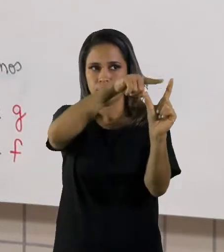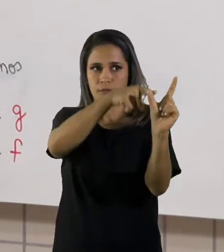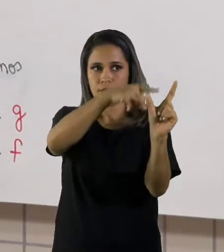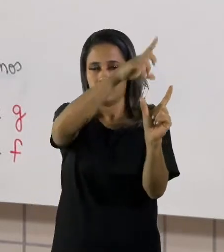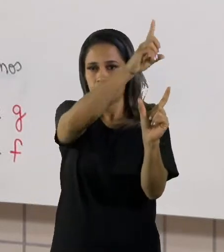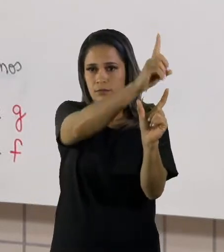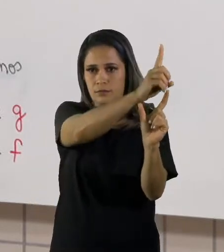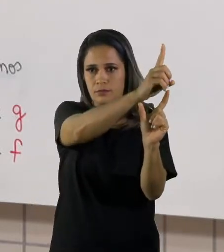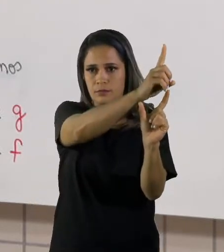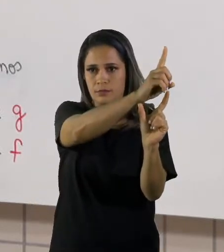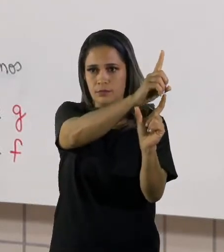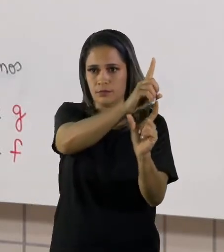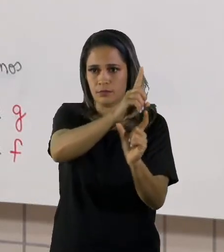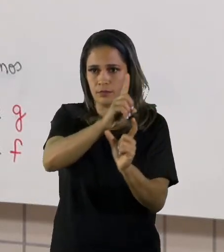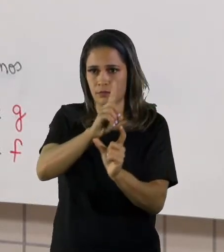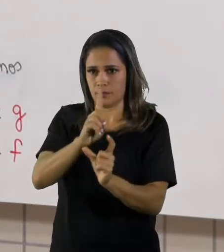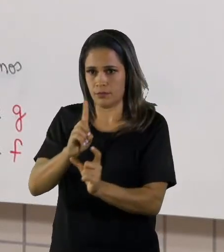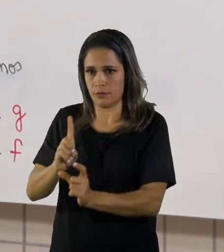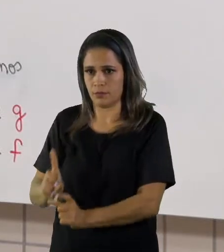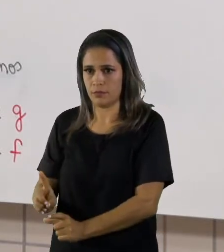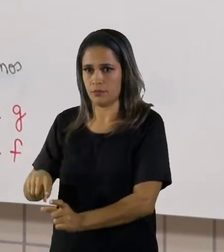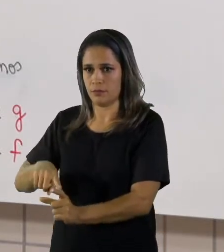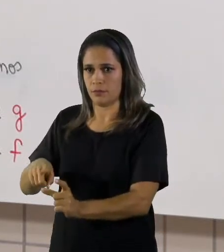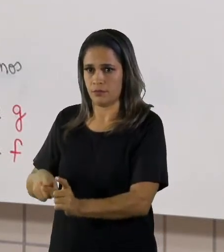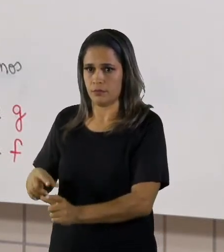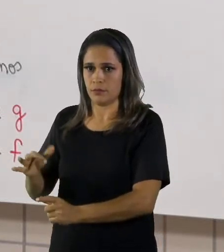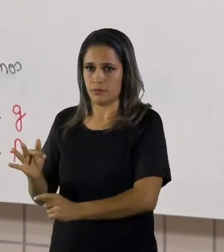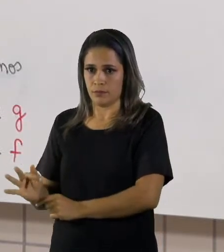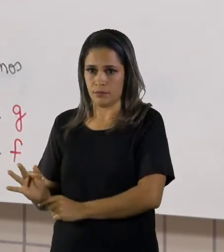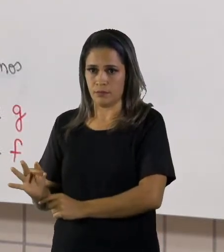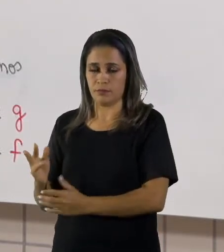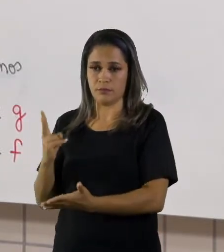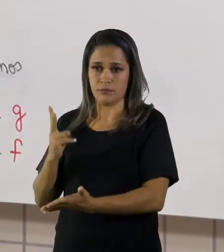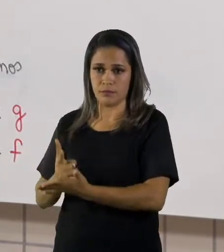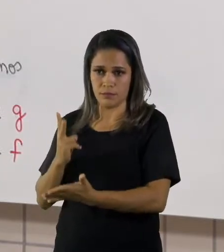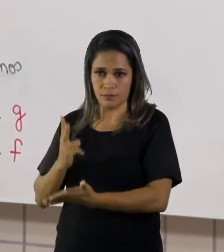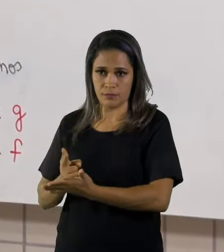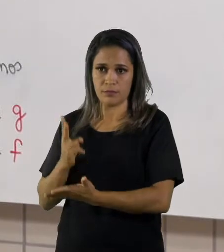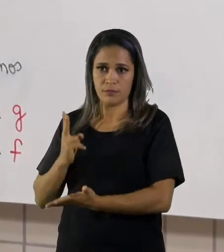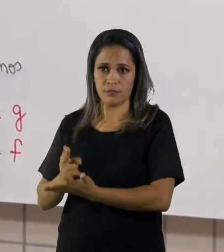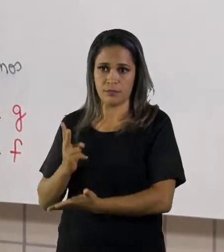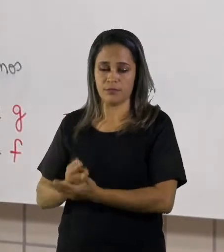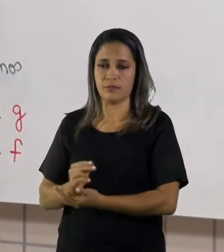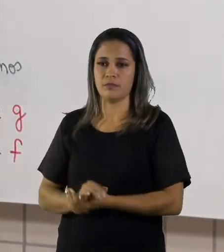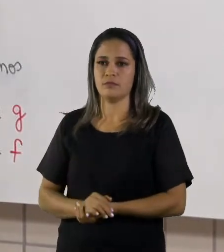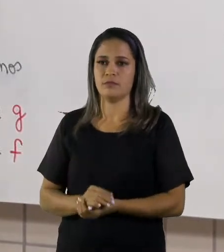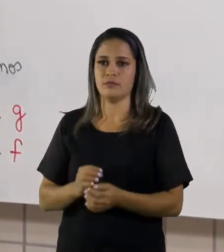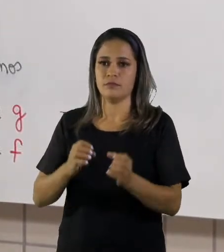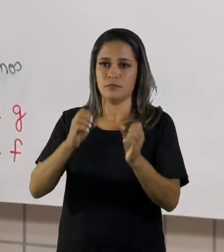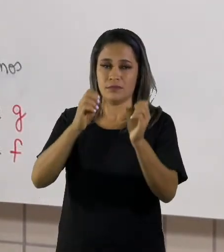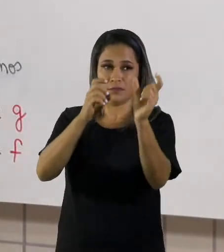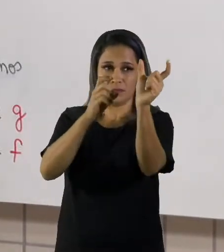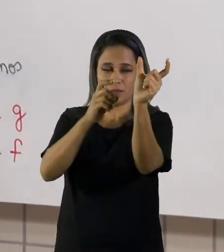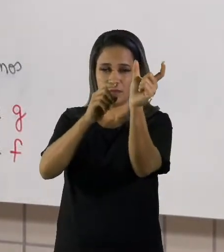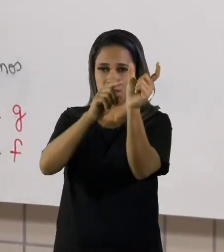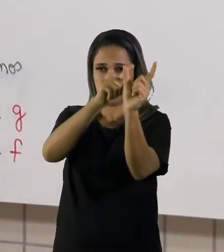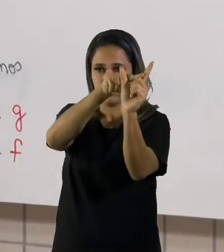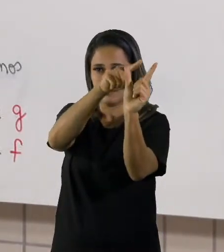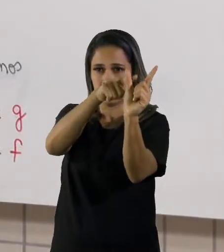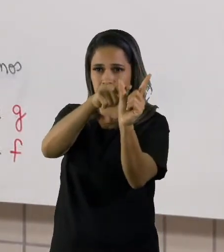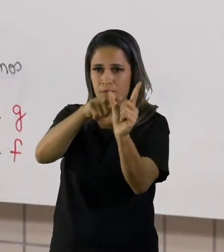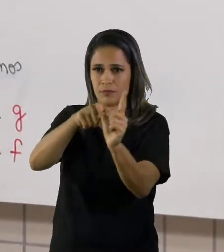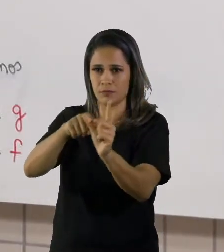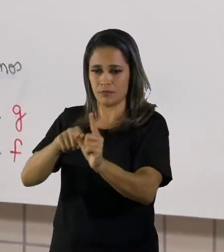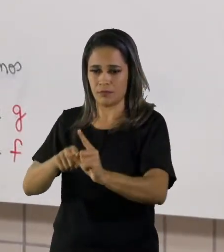a mesma medida que o ângulo F. Ok? Ou seja, se eu deslocar esse ângulo para